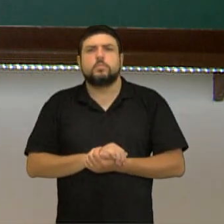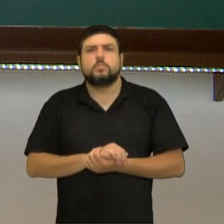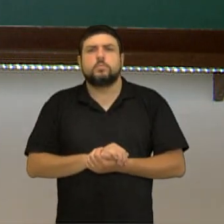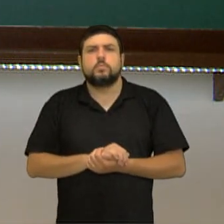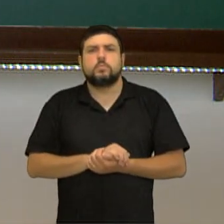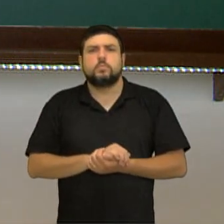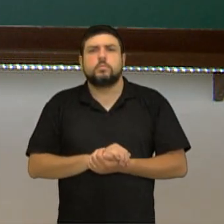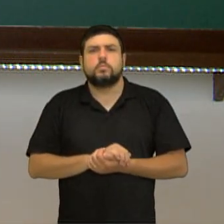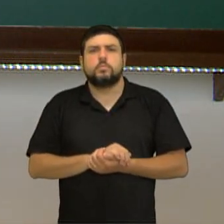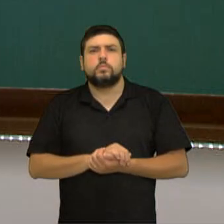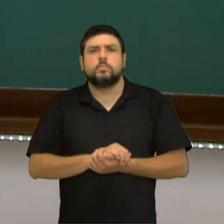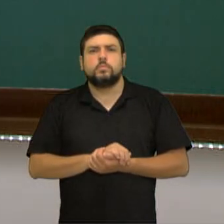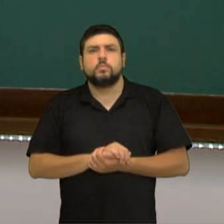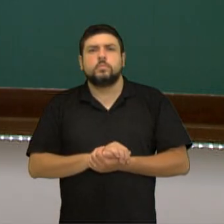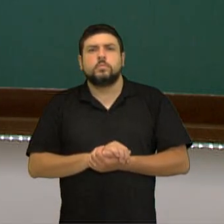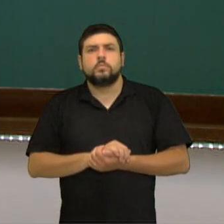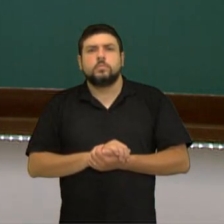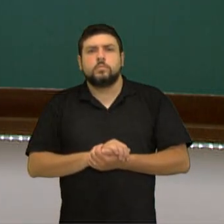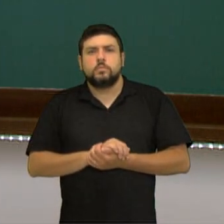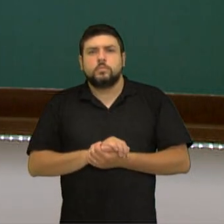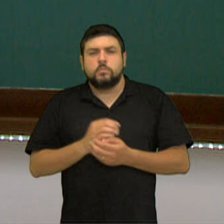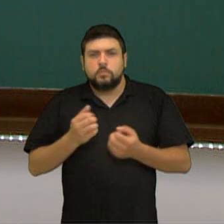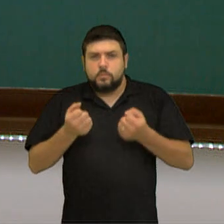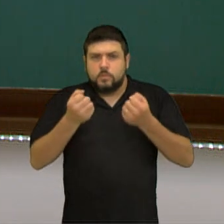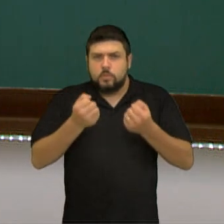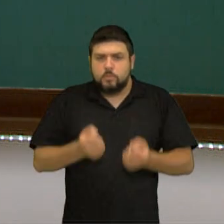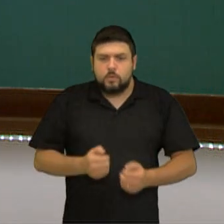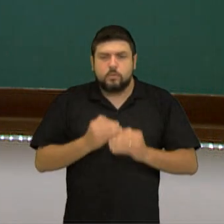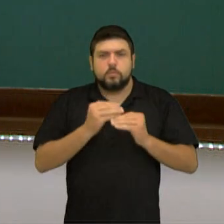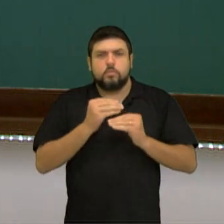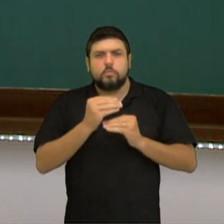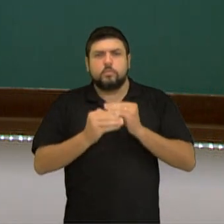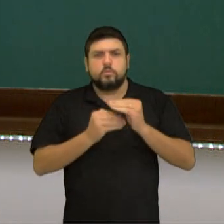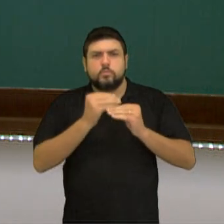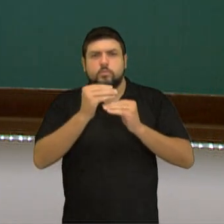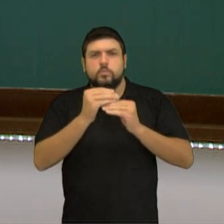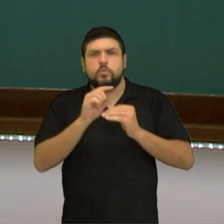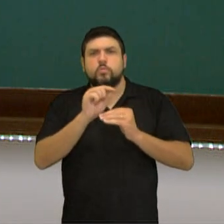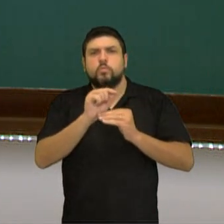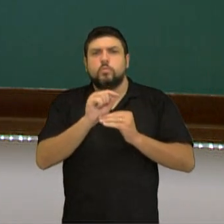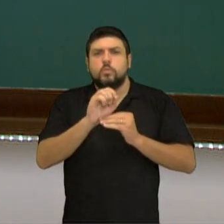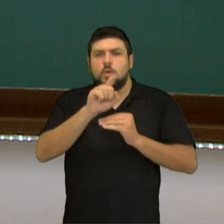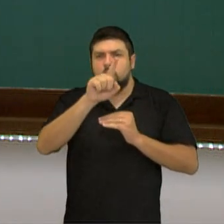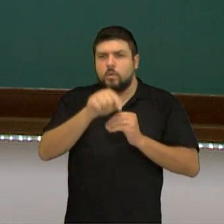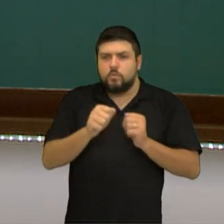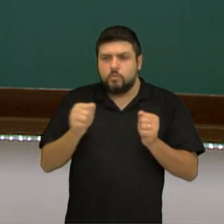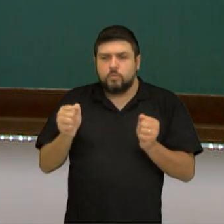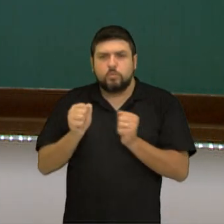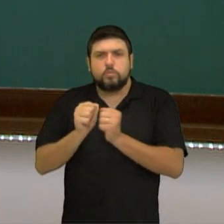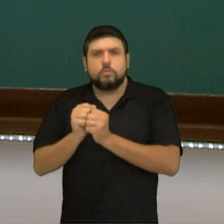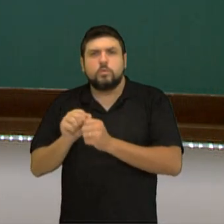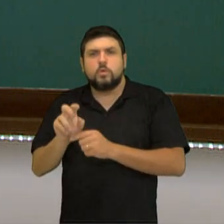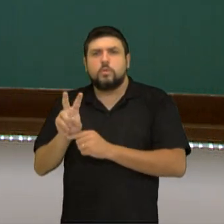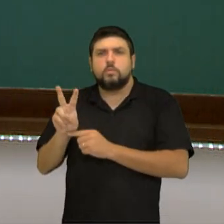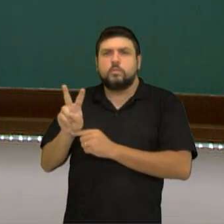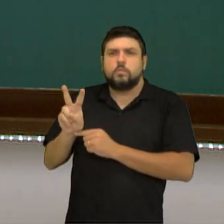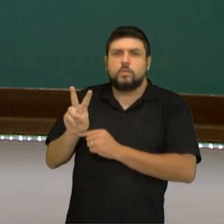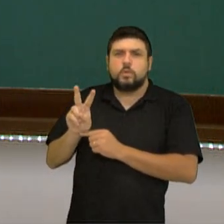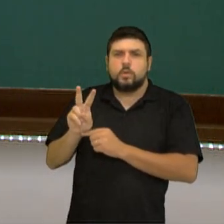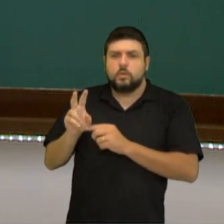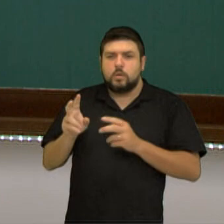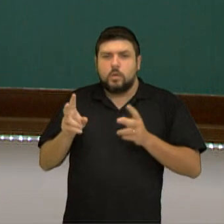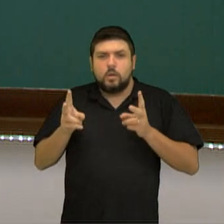a massa é uma grandeza escalar, o vetor quantidade de movimento será paralelo ao vetor velocidade, tendo a mesma direção e o